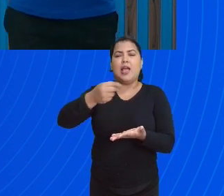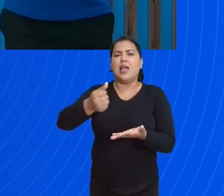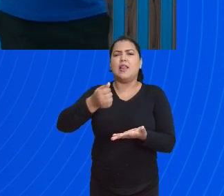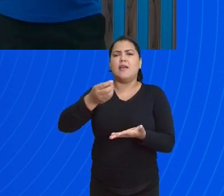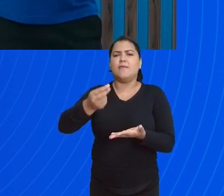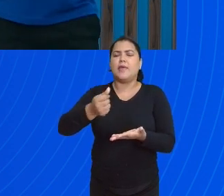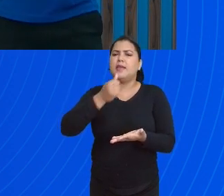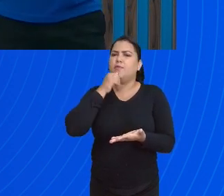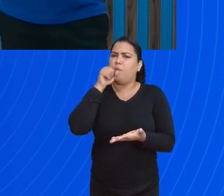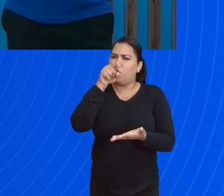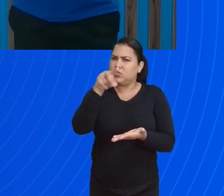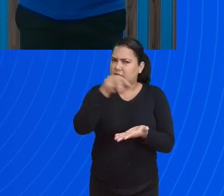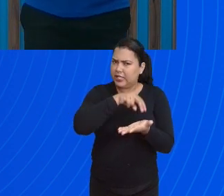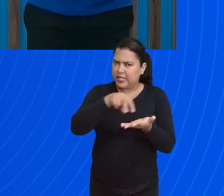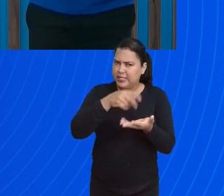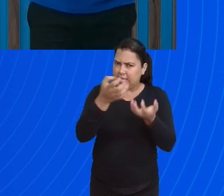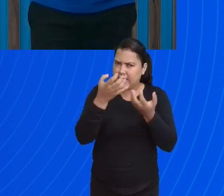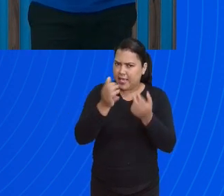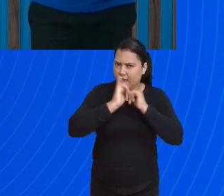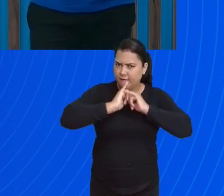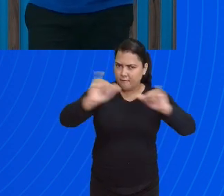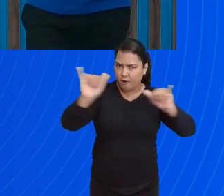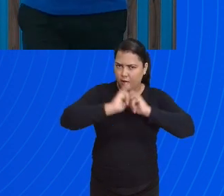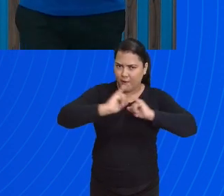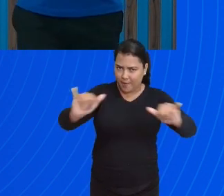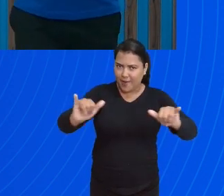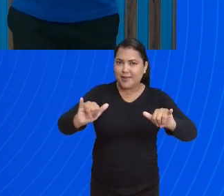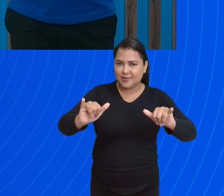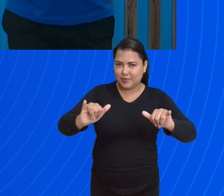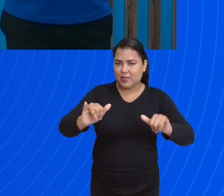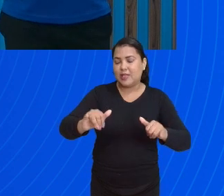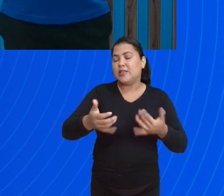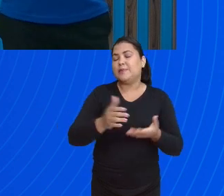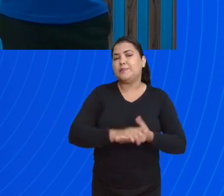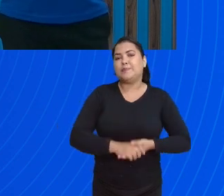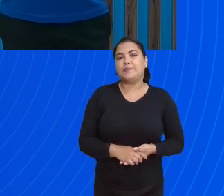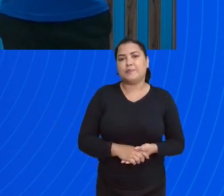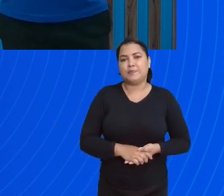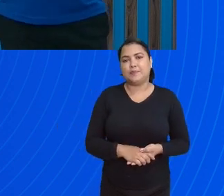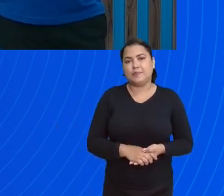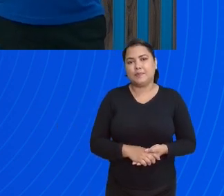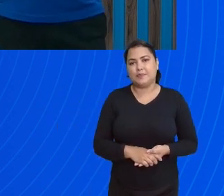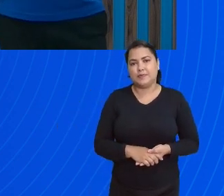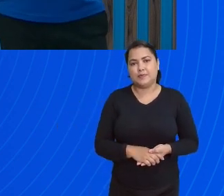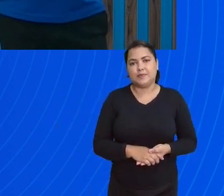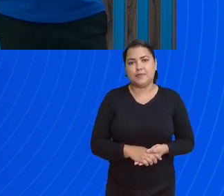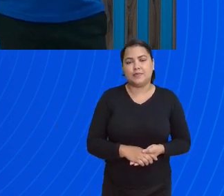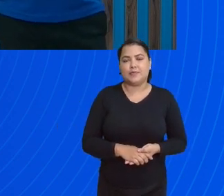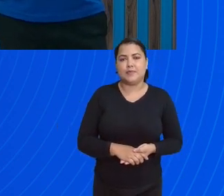você quando dança, você quer passar alguma informação, não é? Quando eu estou quando eu estou